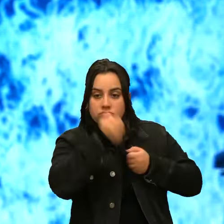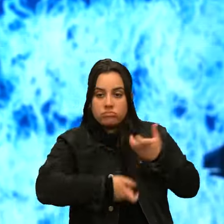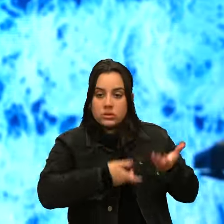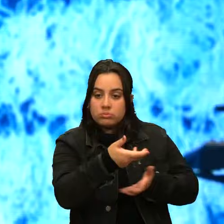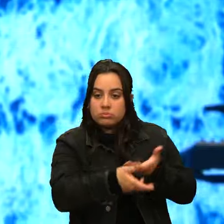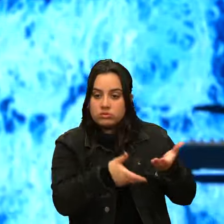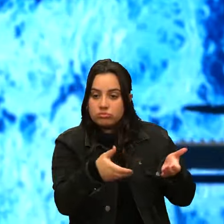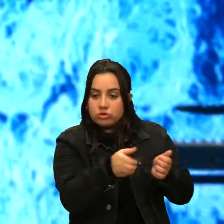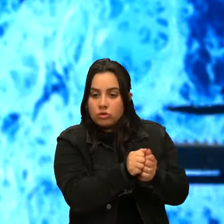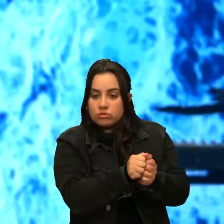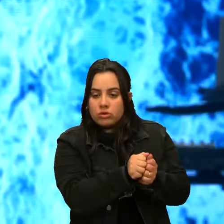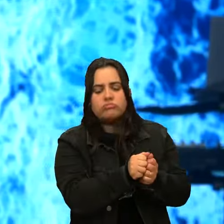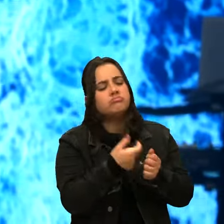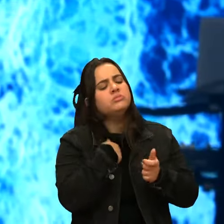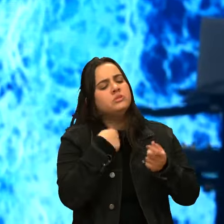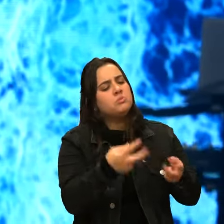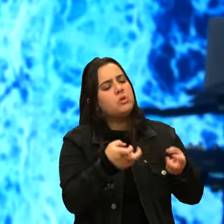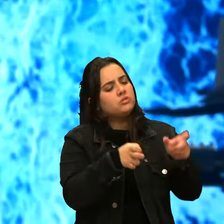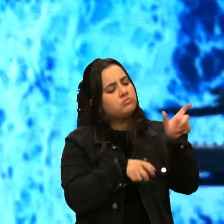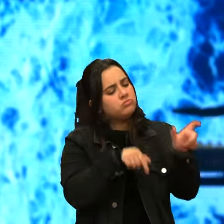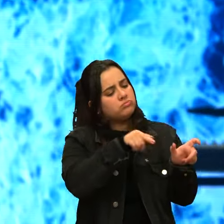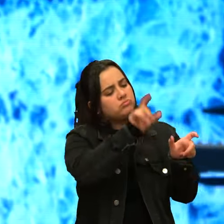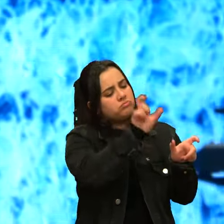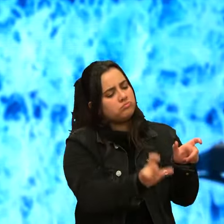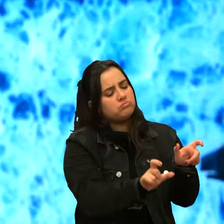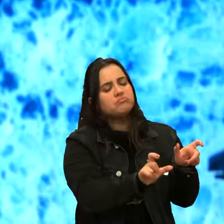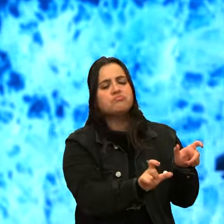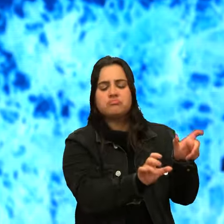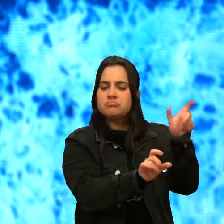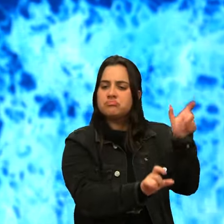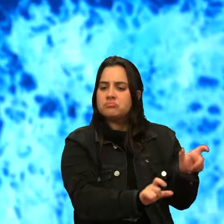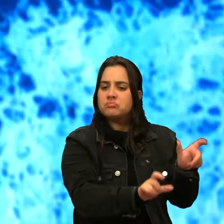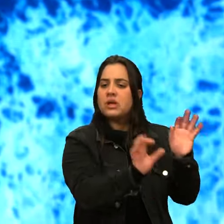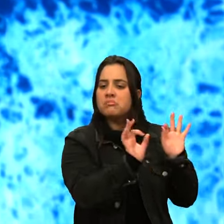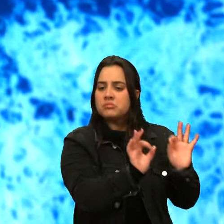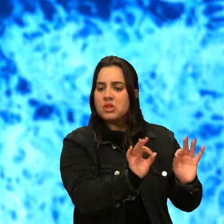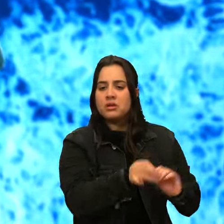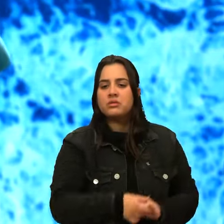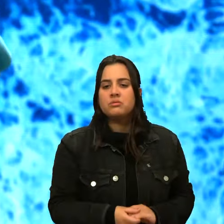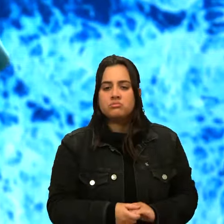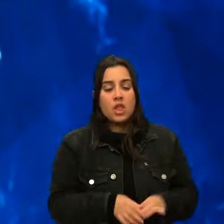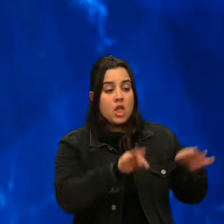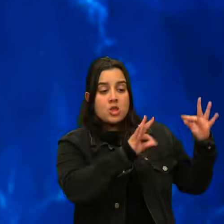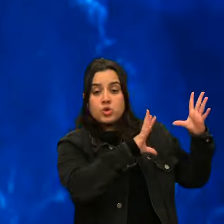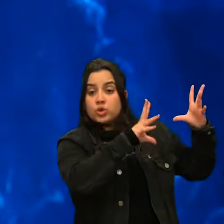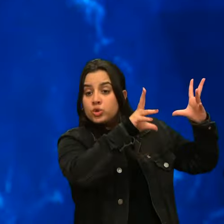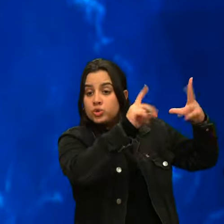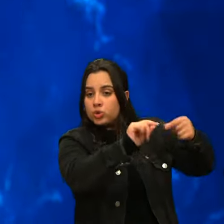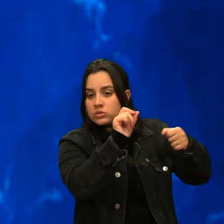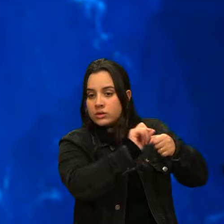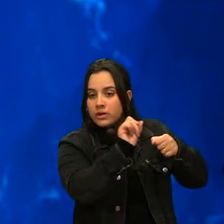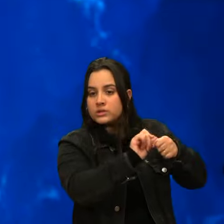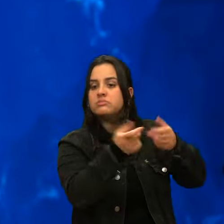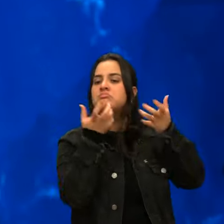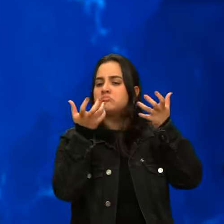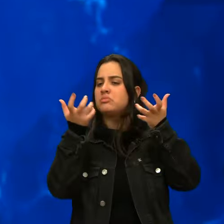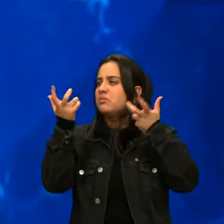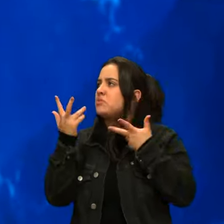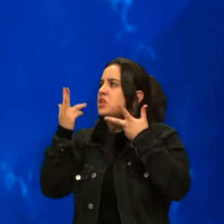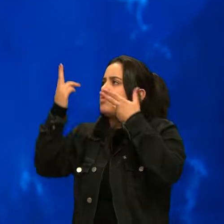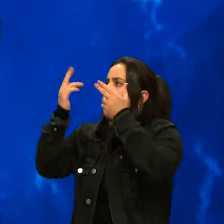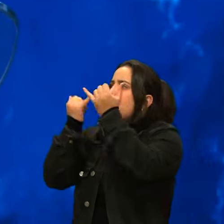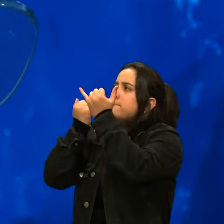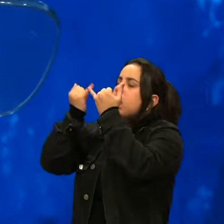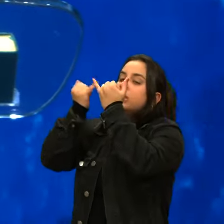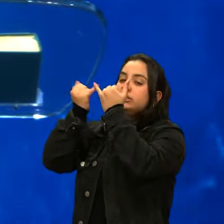essa integridade. Eu vejo isso porque em tudo que ela faz, ela procura ser como Jesus. E